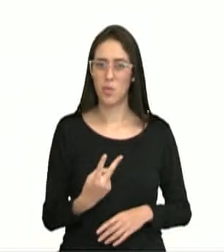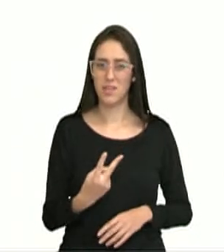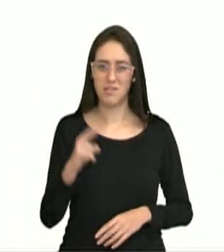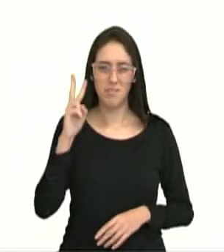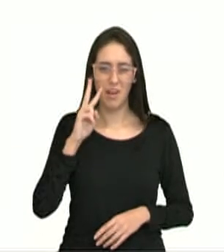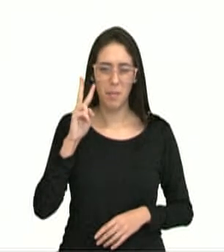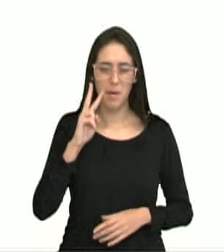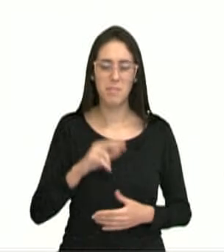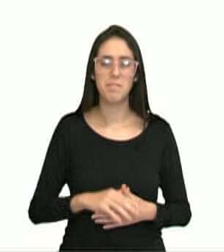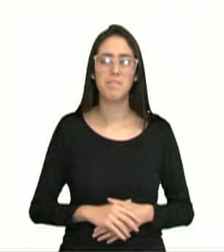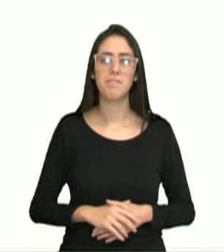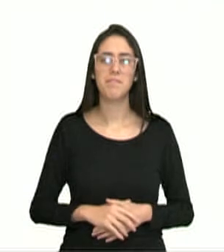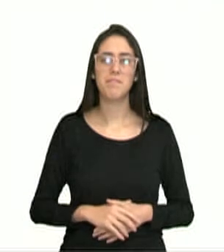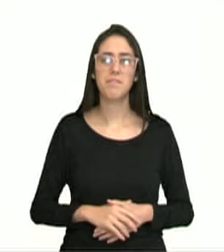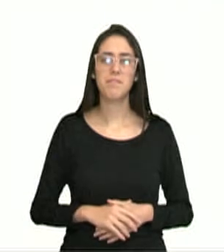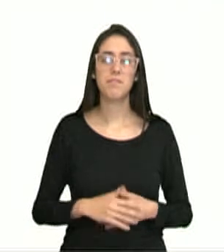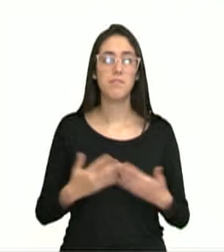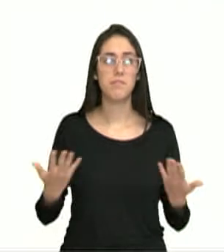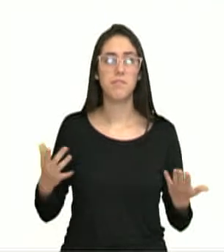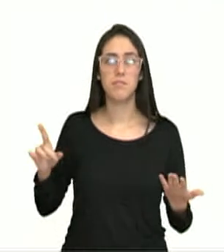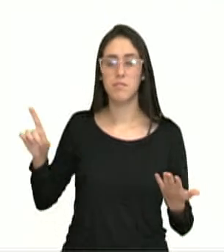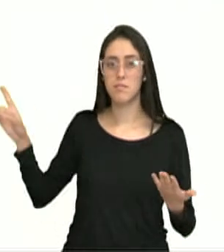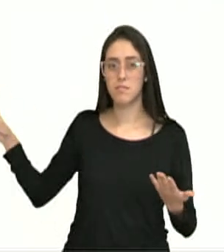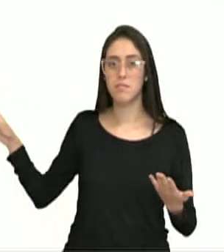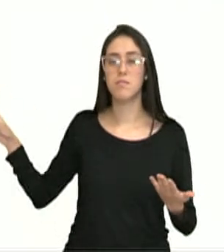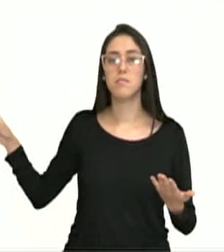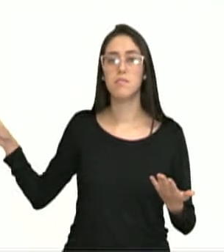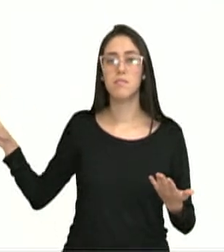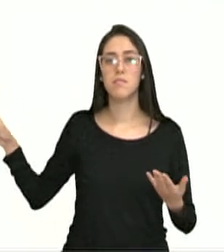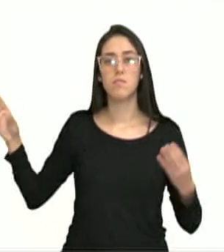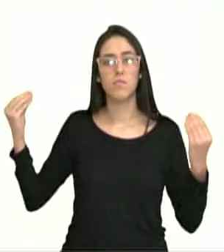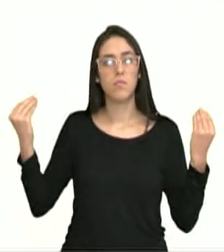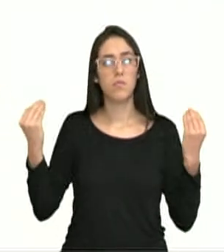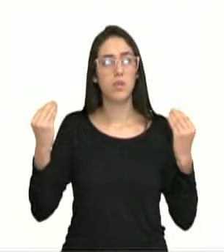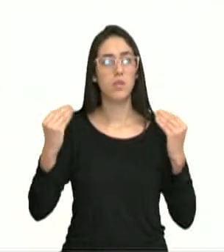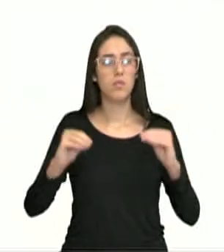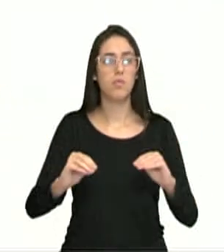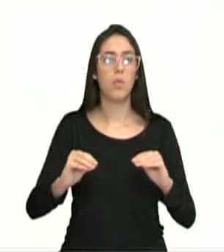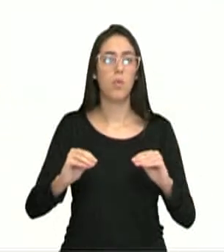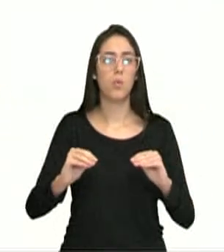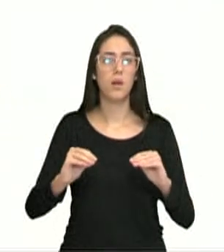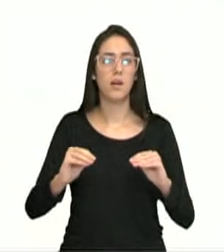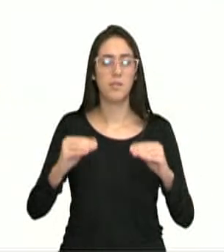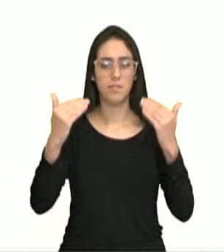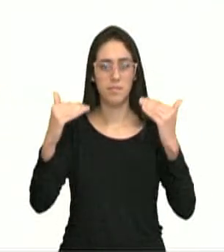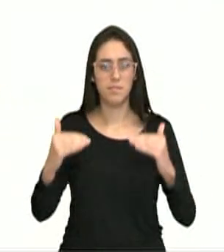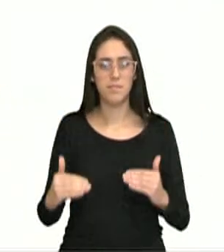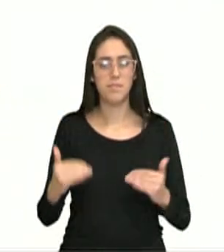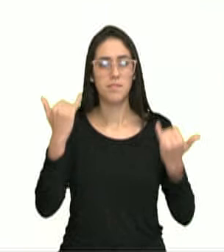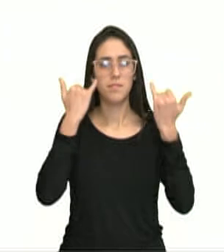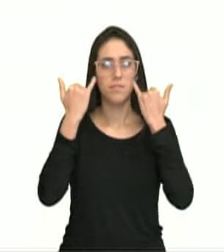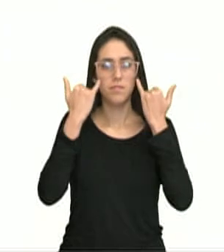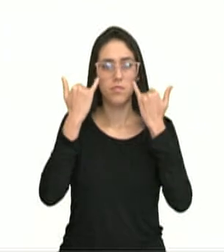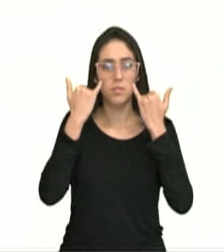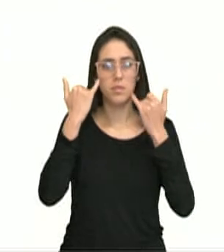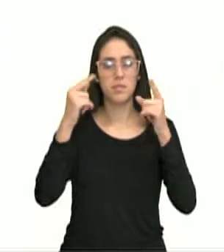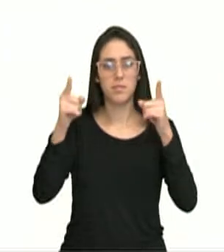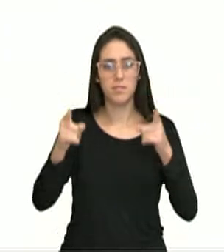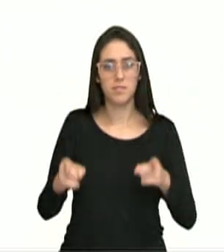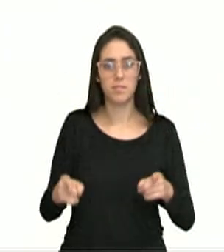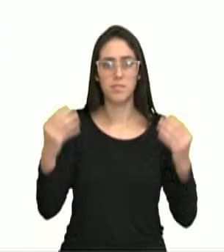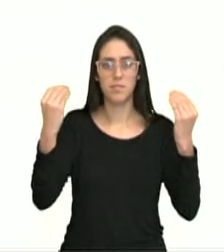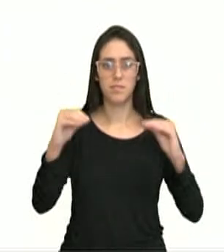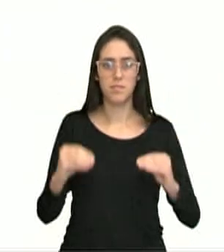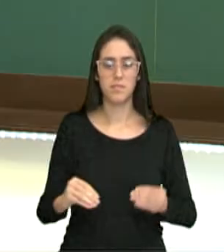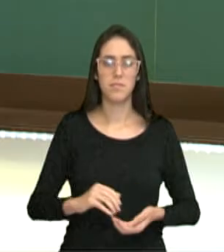disso? Aqui eu vou, então, aplicar os elementos de acordo com as informações